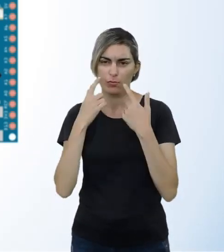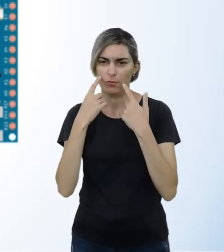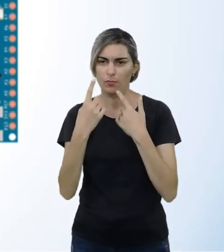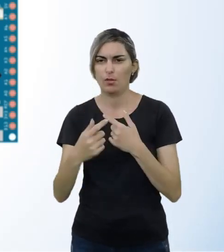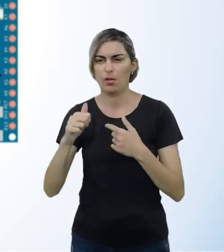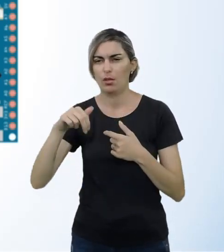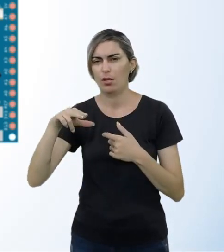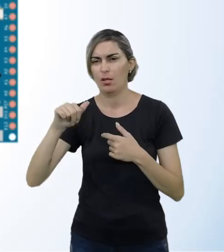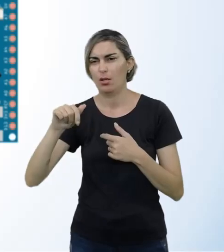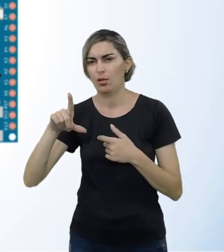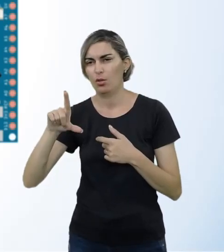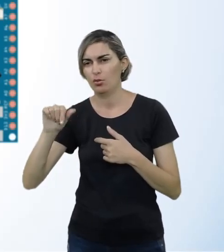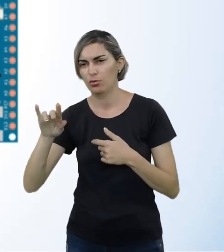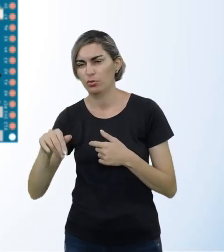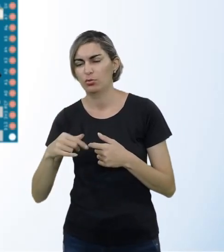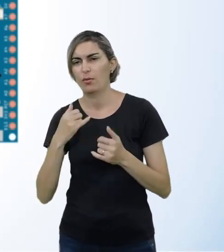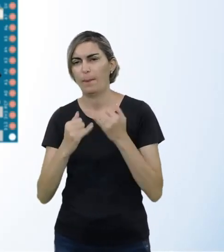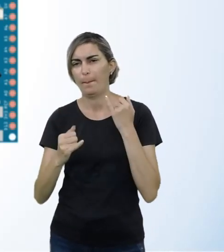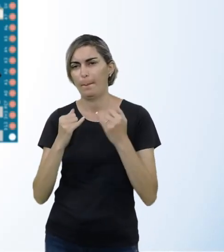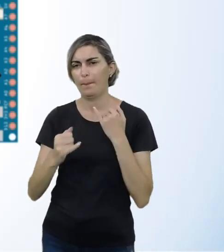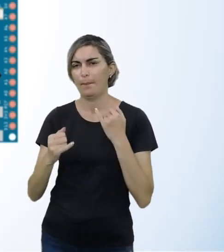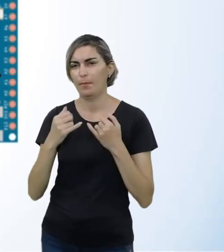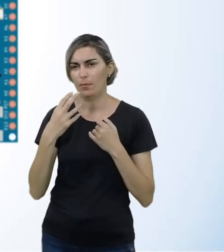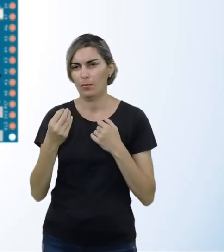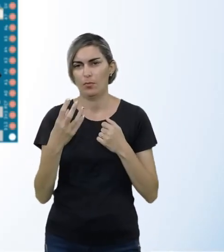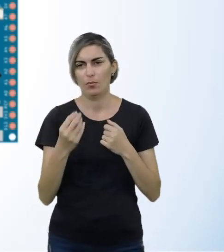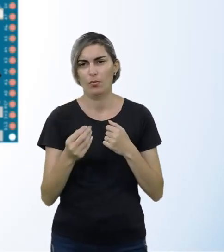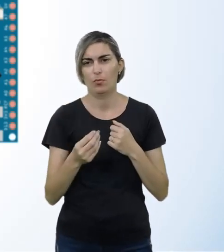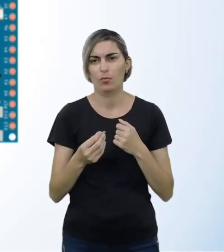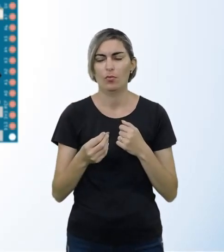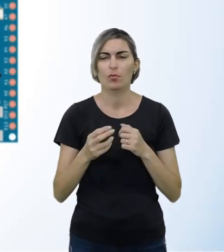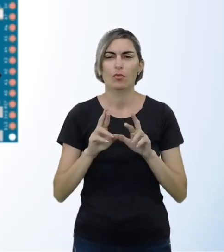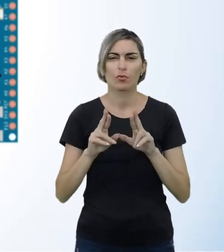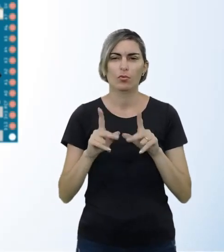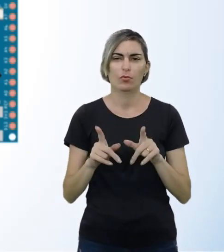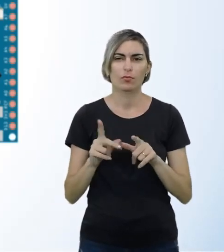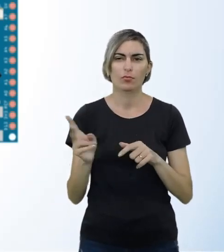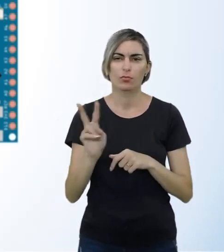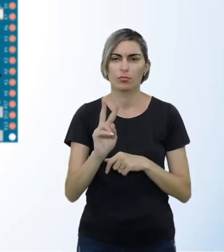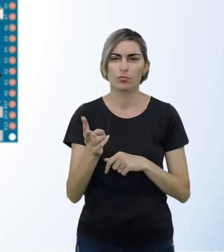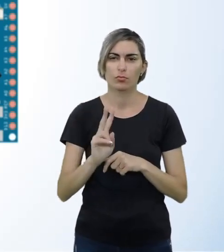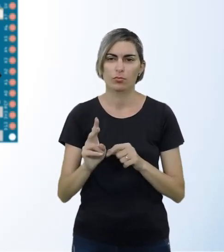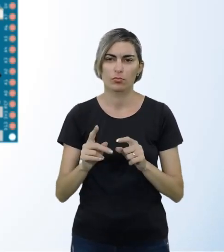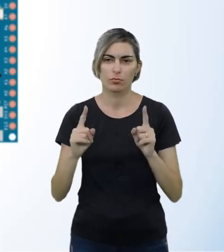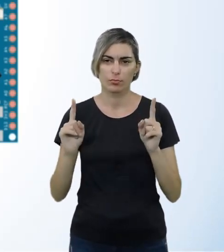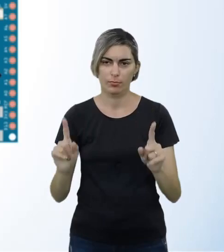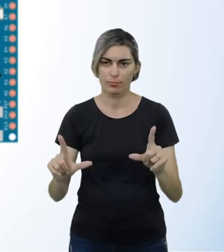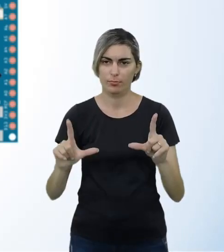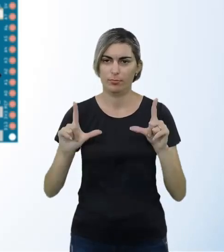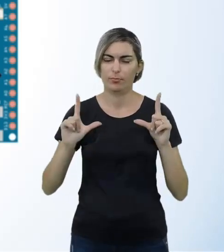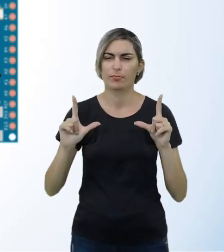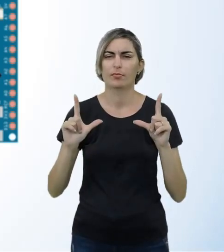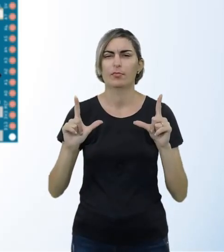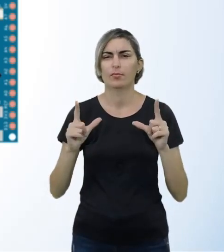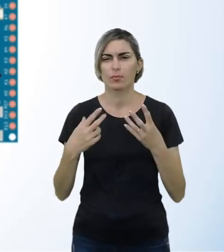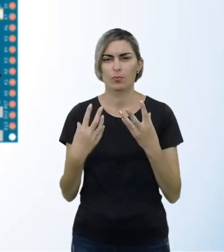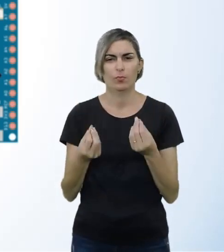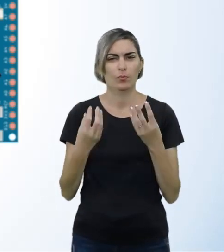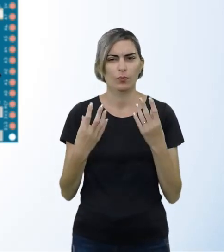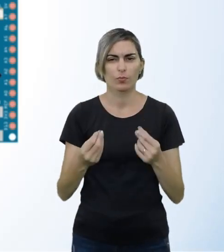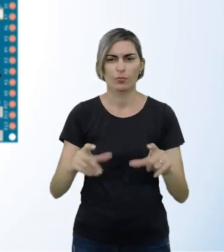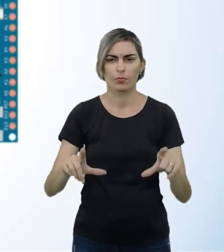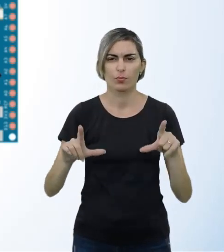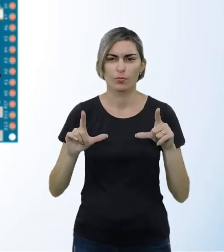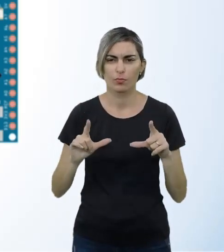8 analógicas, então até que isso se assemelha muito com o Uno. Qual a diferença dos dois? O tamanho da placa. A gente tem uma placa